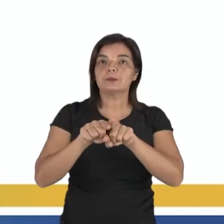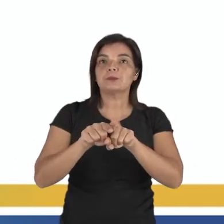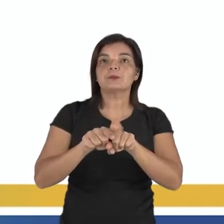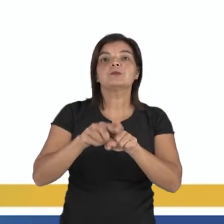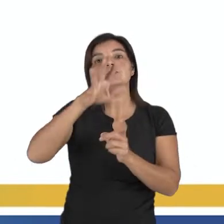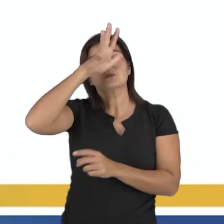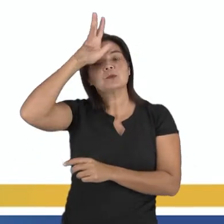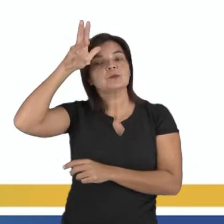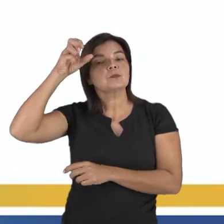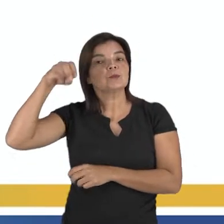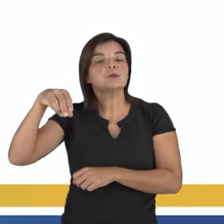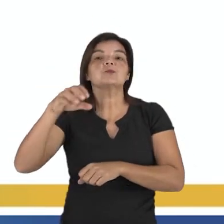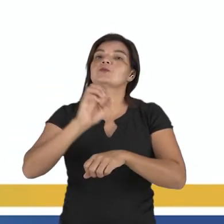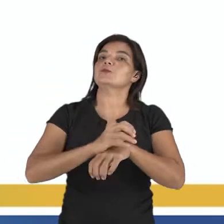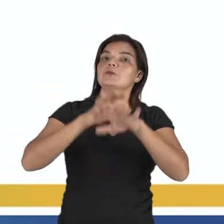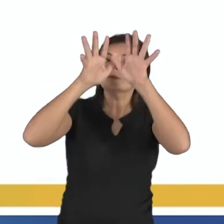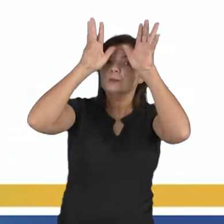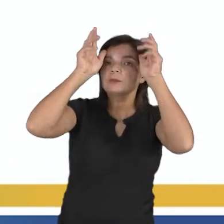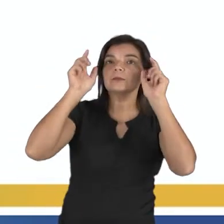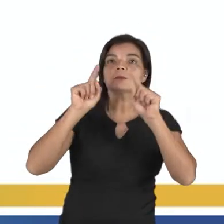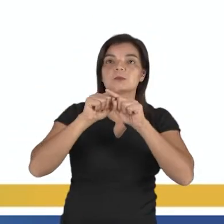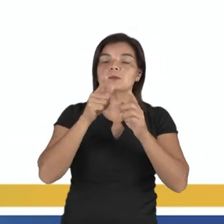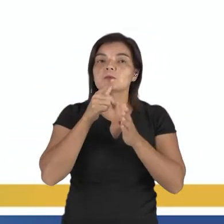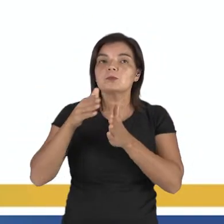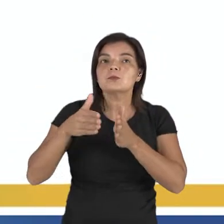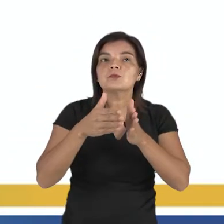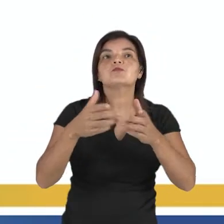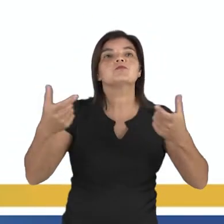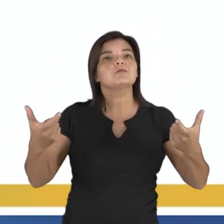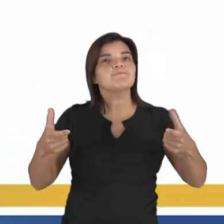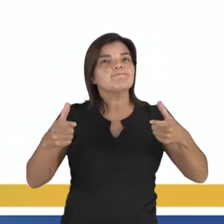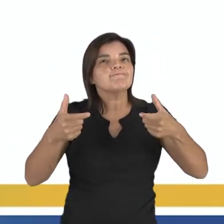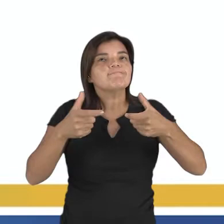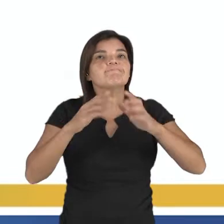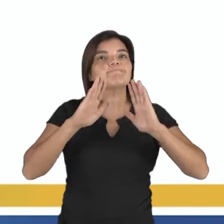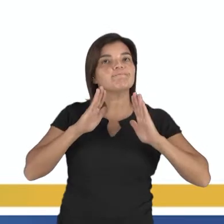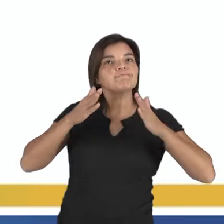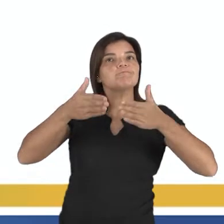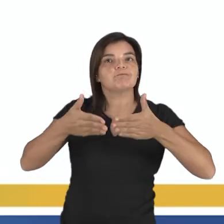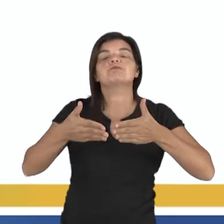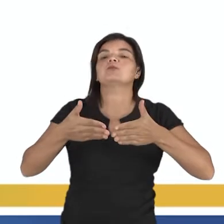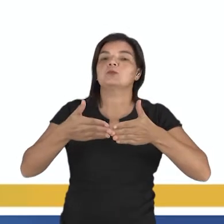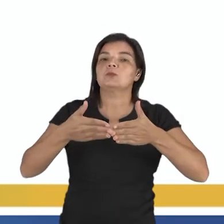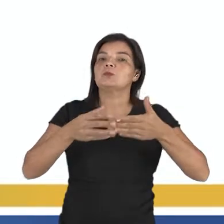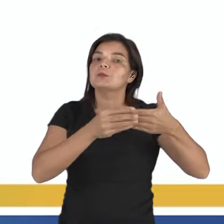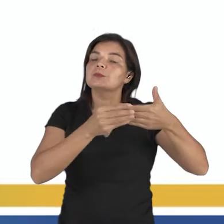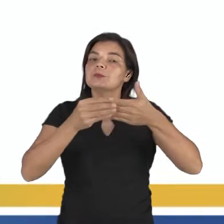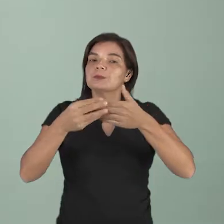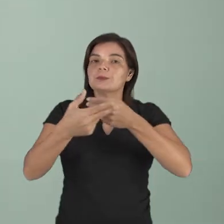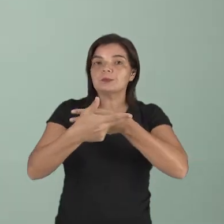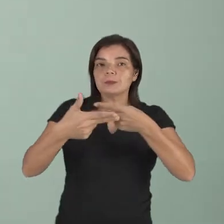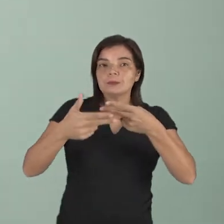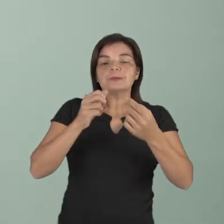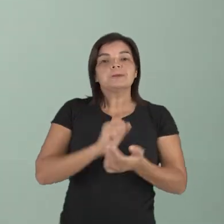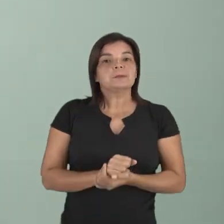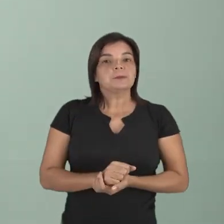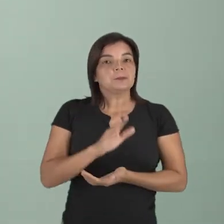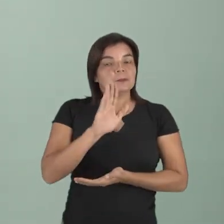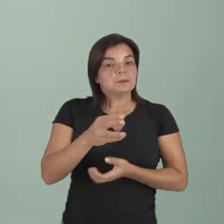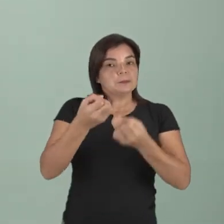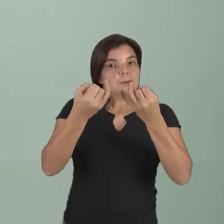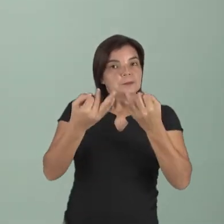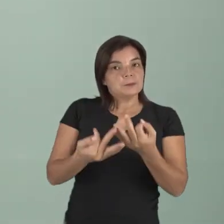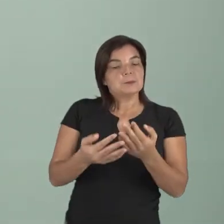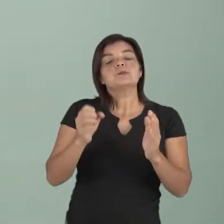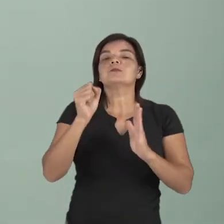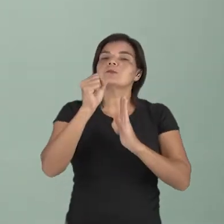amazônico-acreana. Isso não exclui o rio, mas minimizou seu papel centralizador da circulação do que era produzido. Isso a gente já está